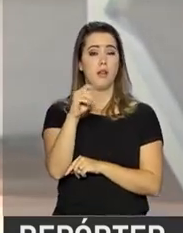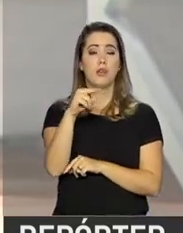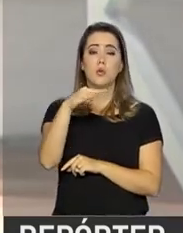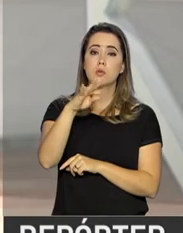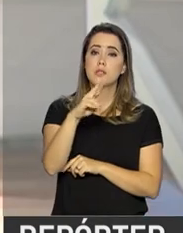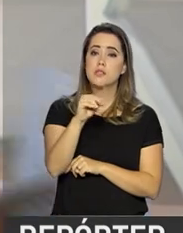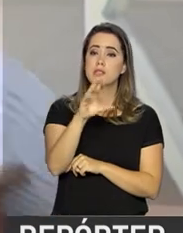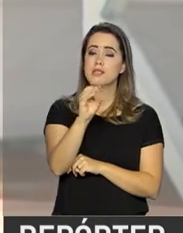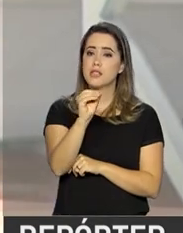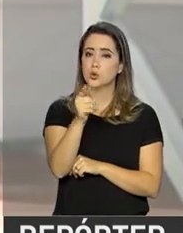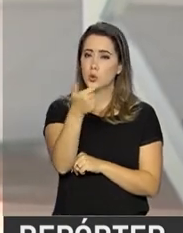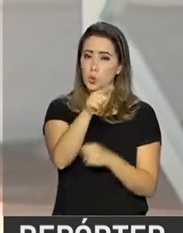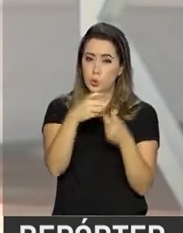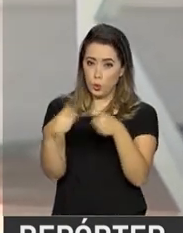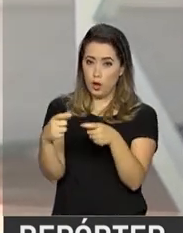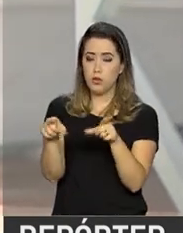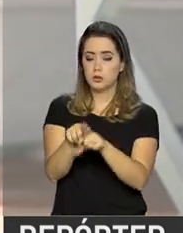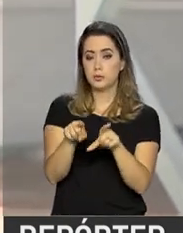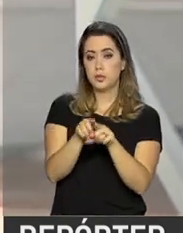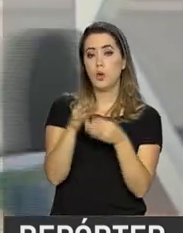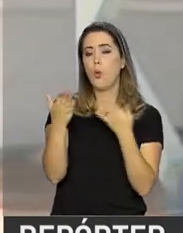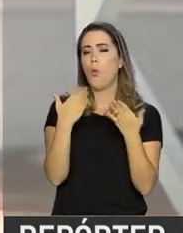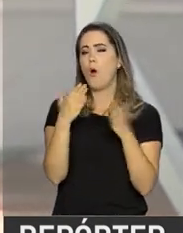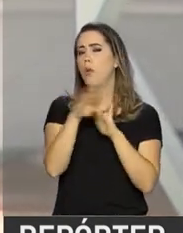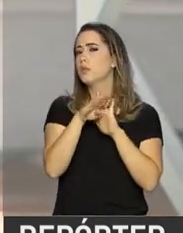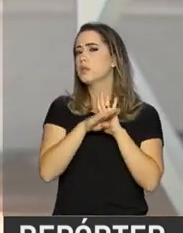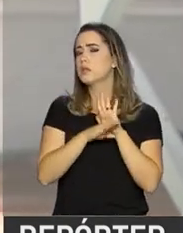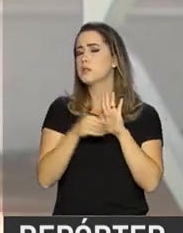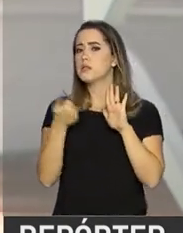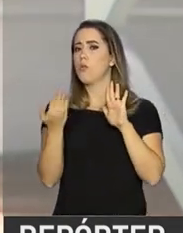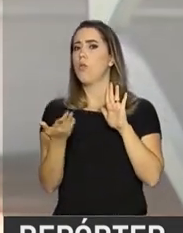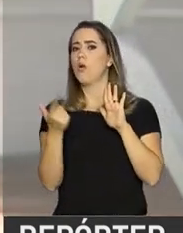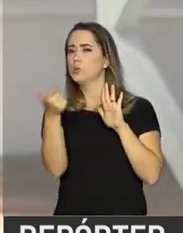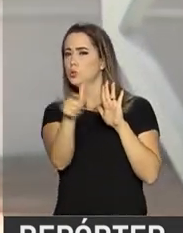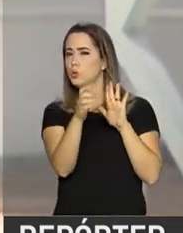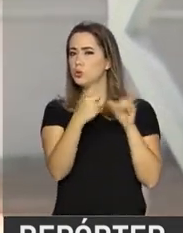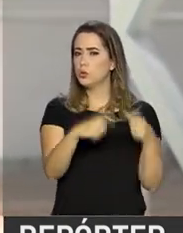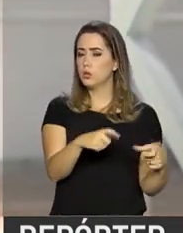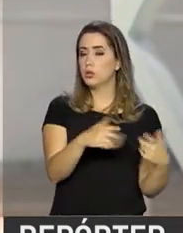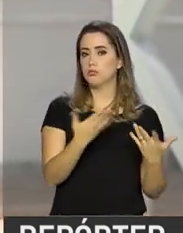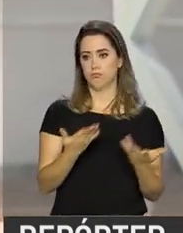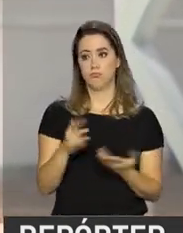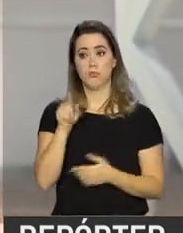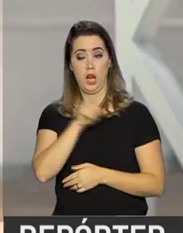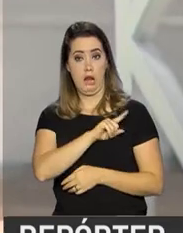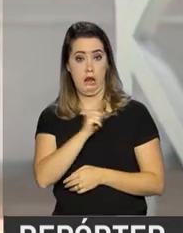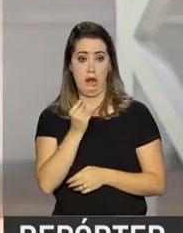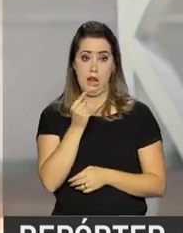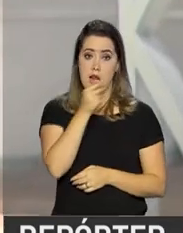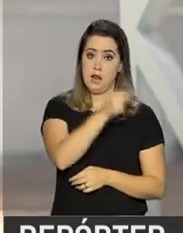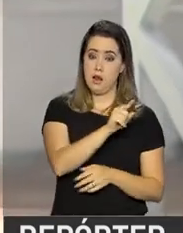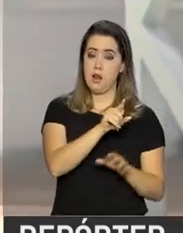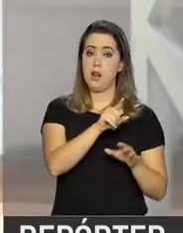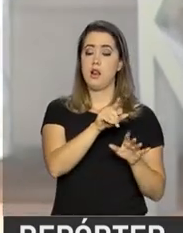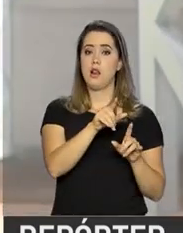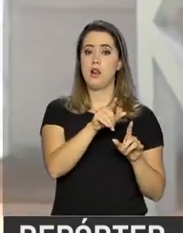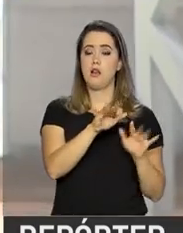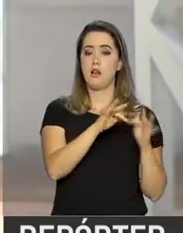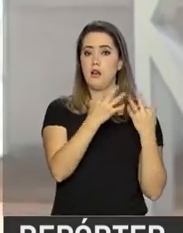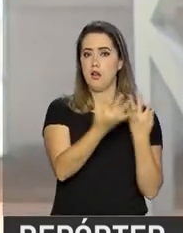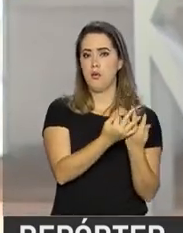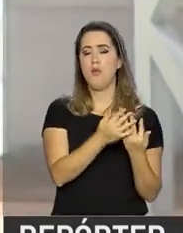o que tá qual vai ser a programação para o centro de convenções do avaí é o fórum tradicional serão 280